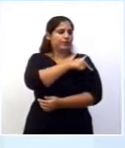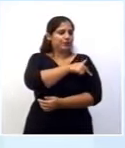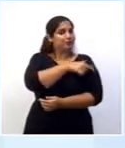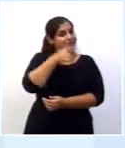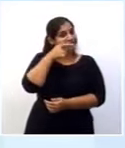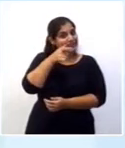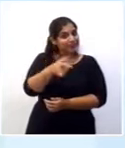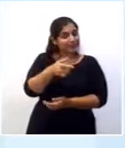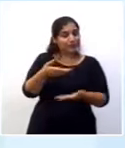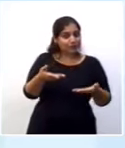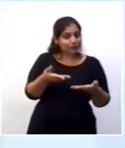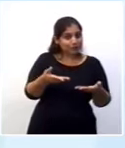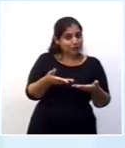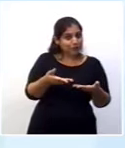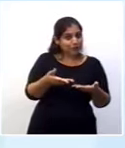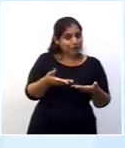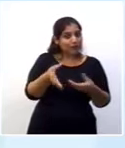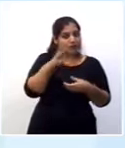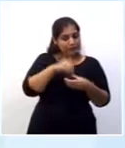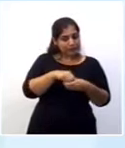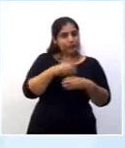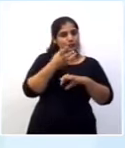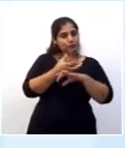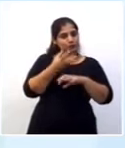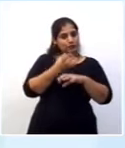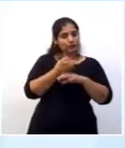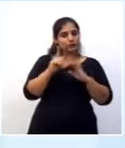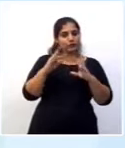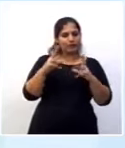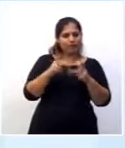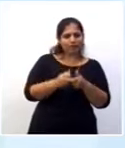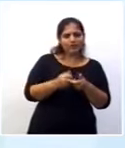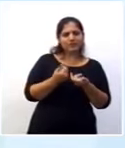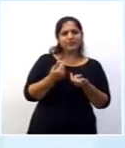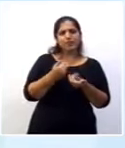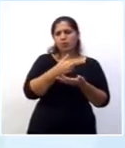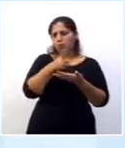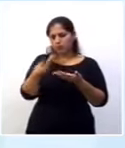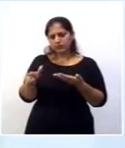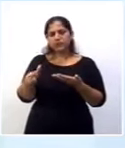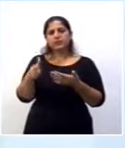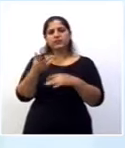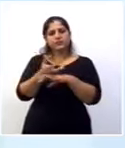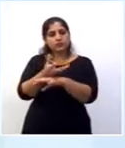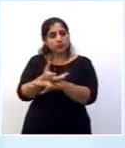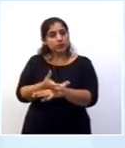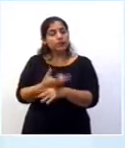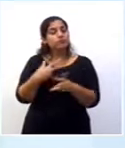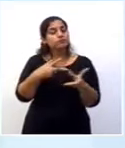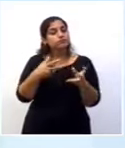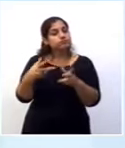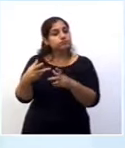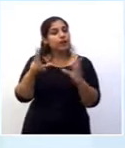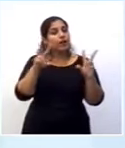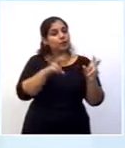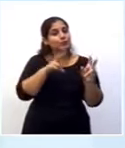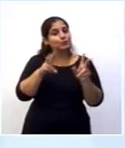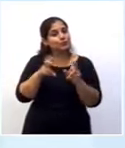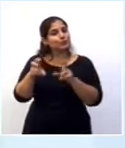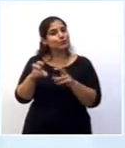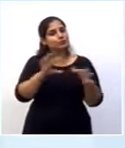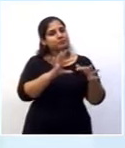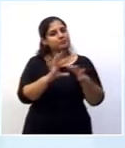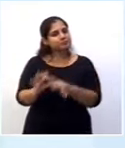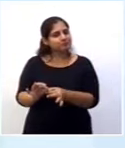que interessante, né? Como dentro da disciplina de geografia e de outras disciplinas, a gente tem assuntos, né,